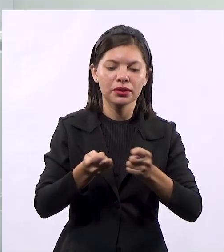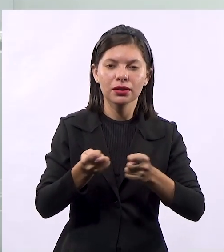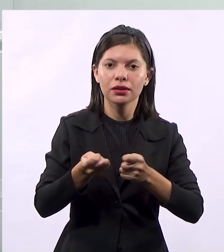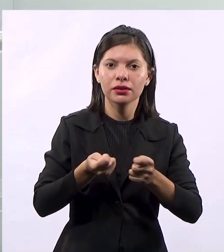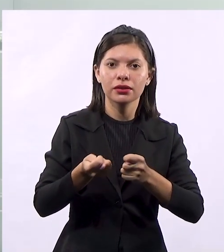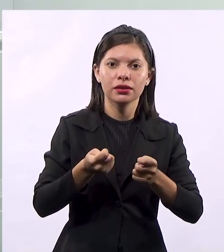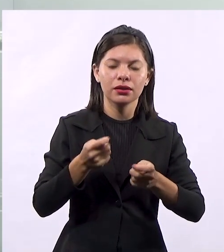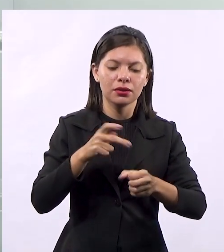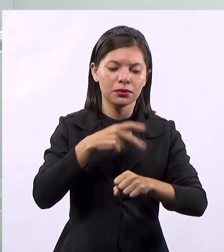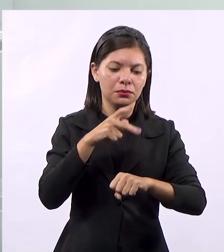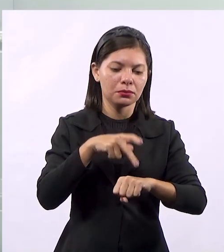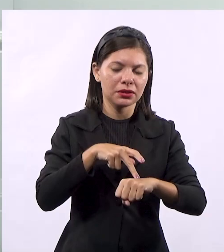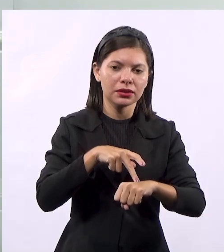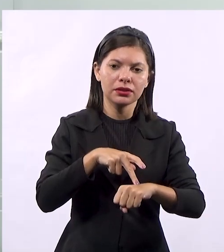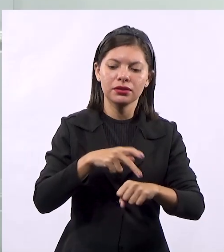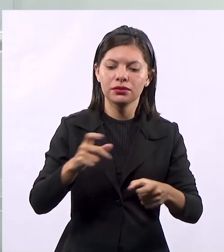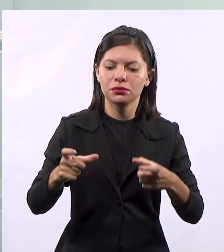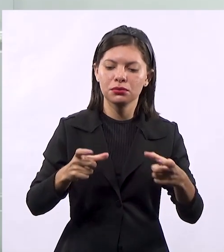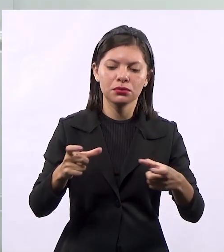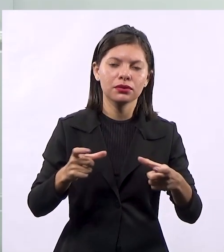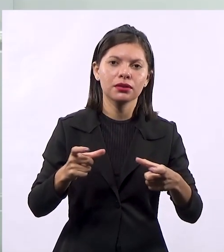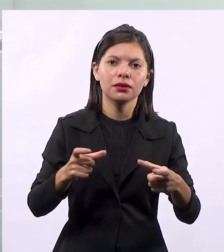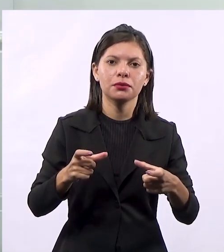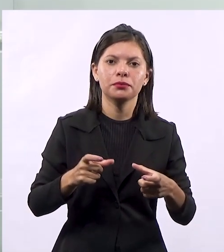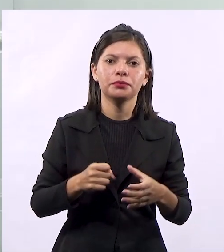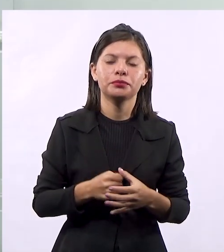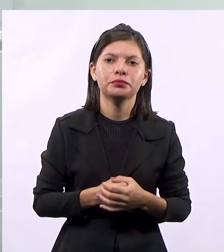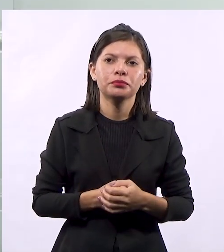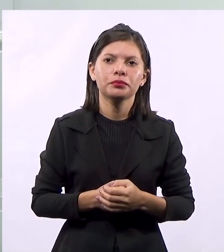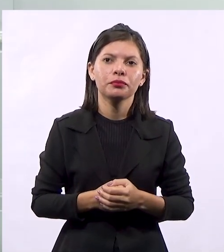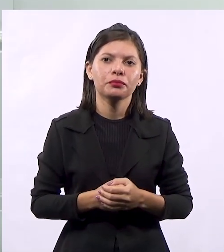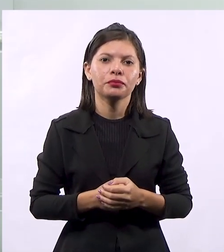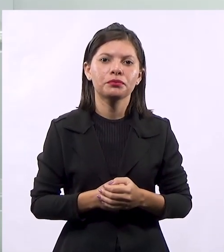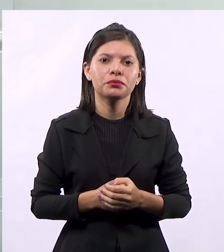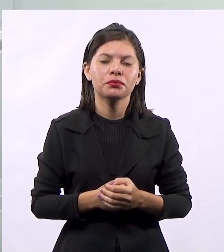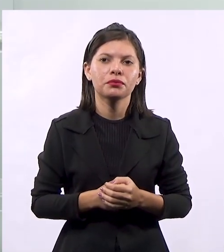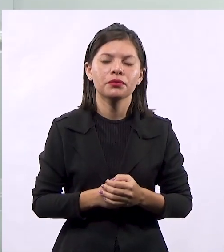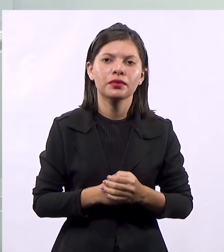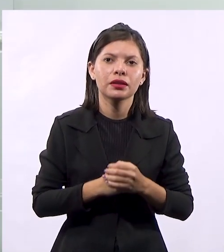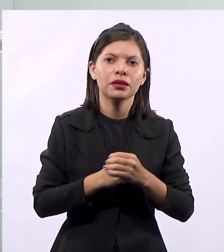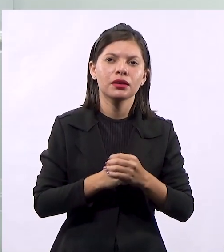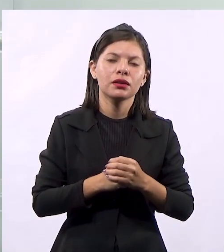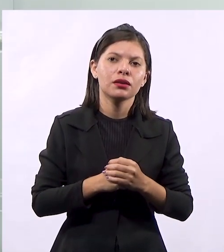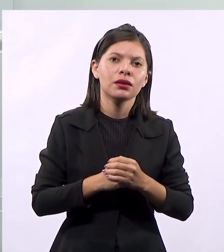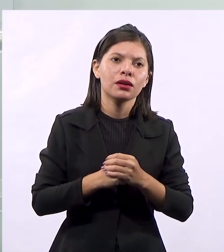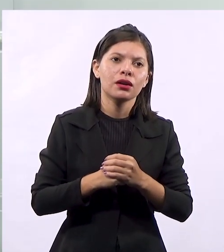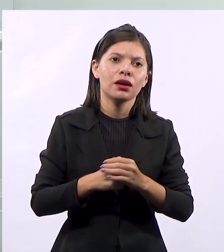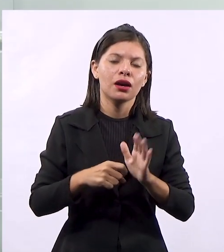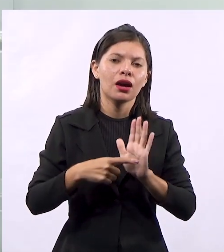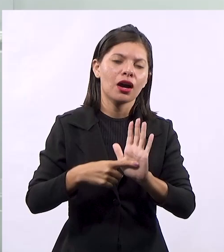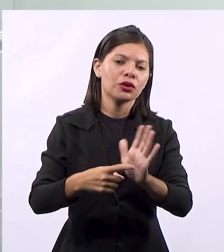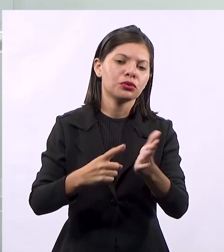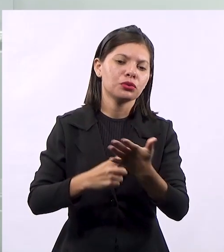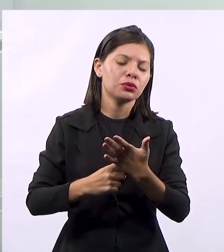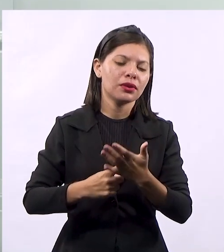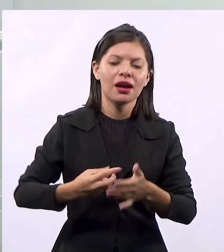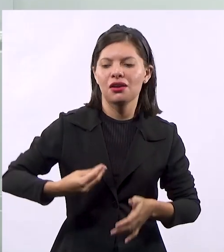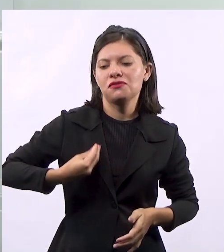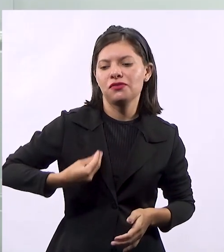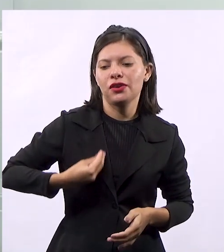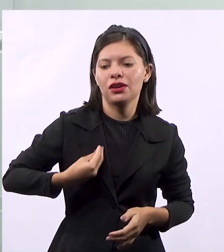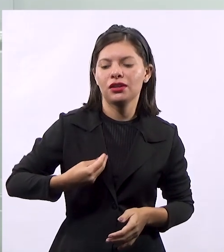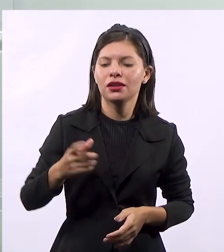para participar da vida econômica da nação, do governo, do local,